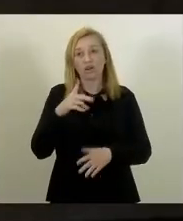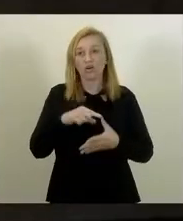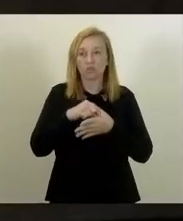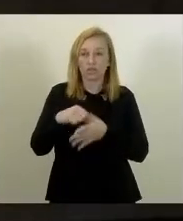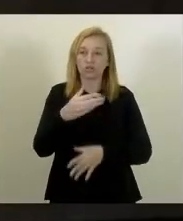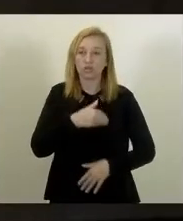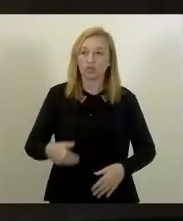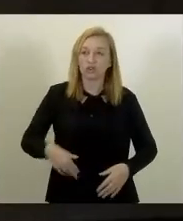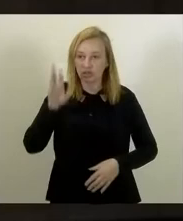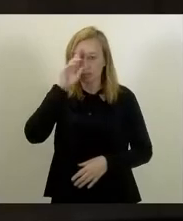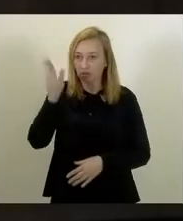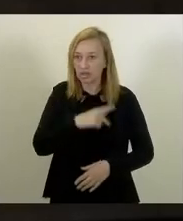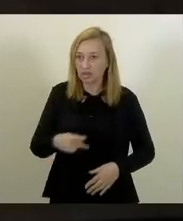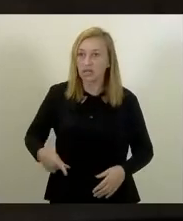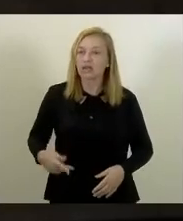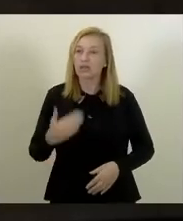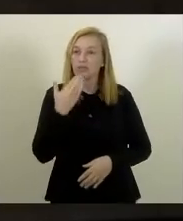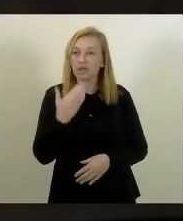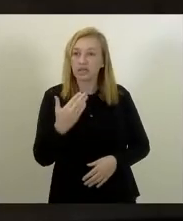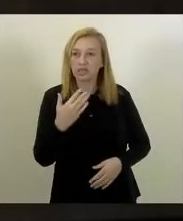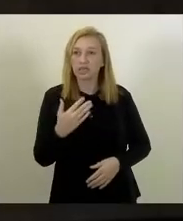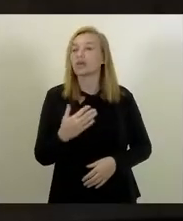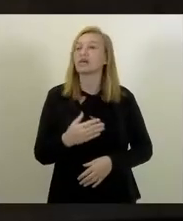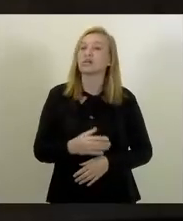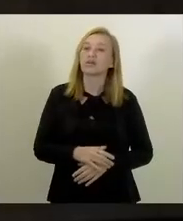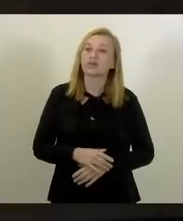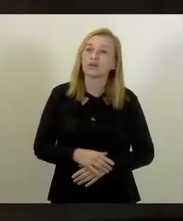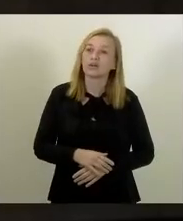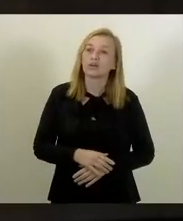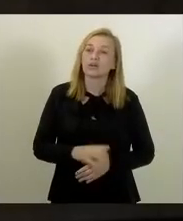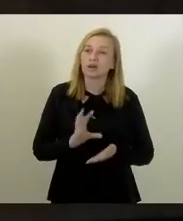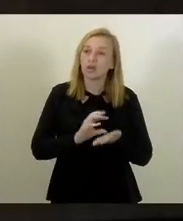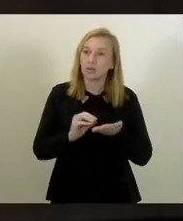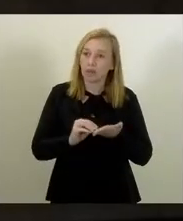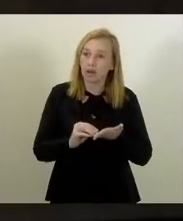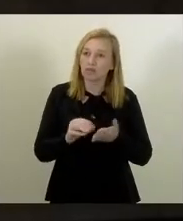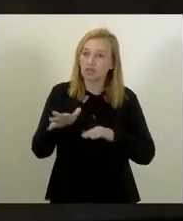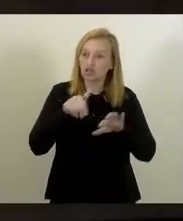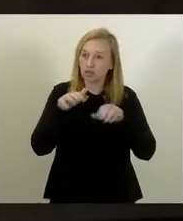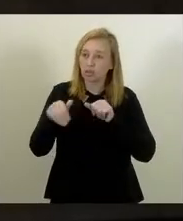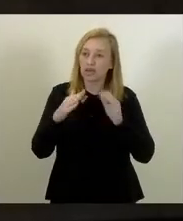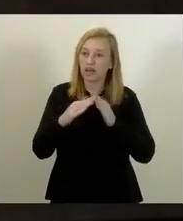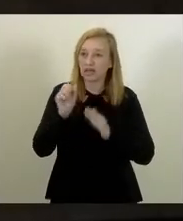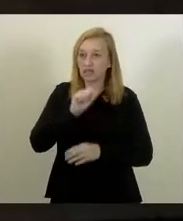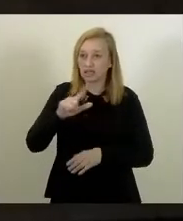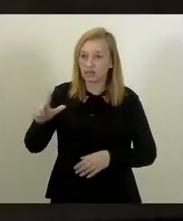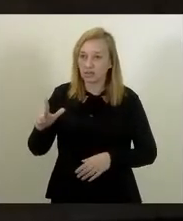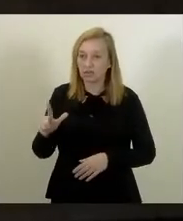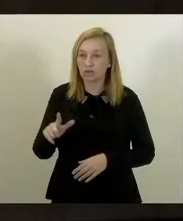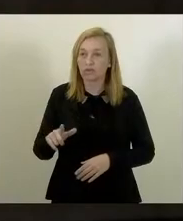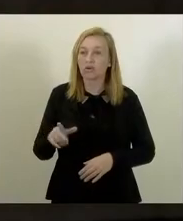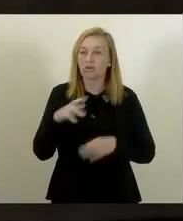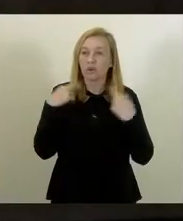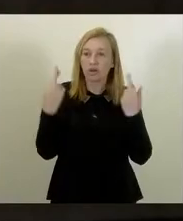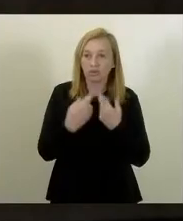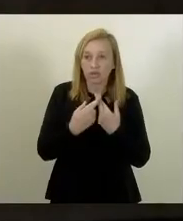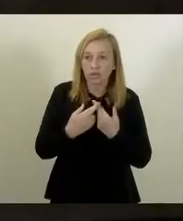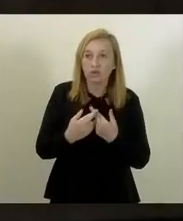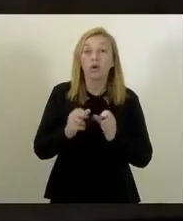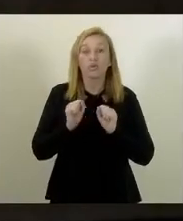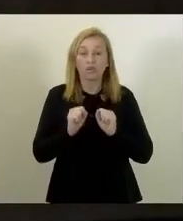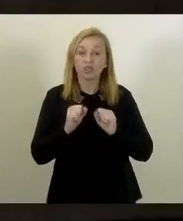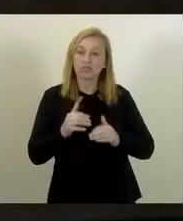governo, presidente. Eu queria solicitar que a deputada Marta Rocha retirasse de pauta. Eu já acionei a Casa Civil para uma reunião com a Casa Civil, que nós